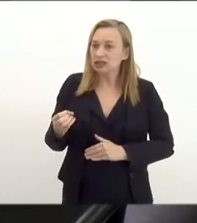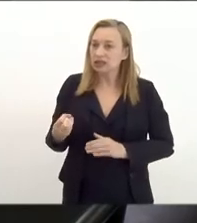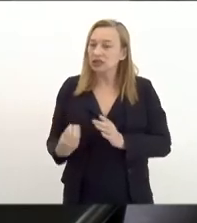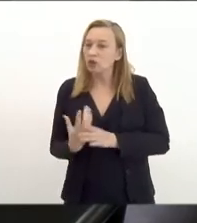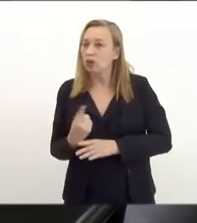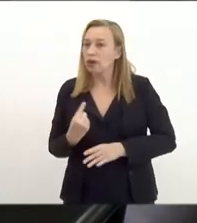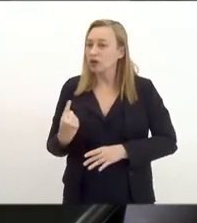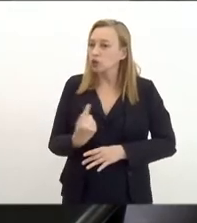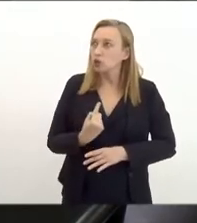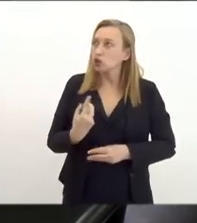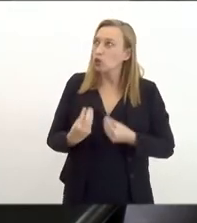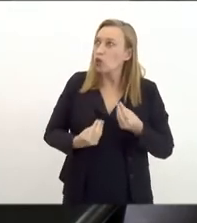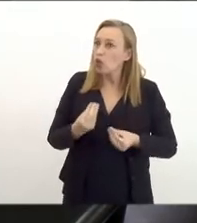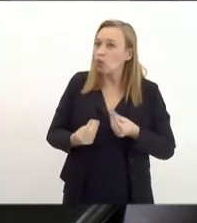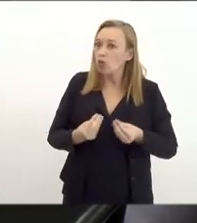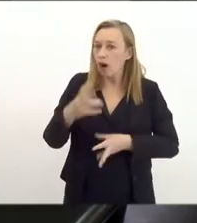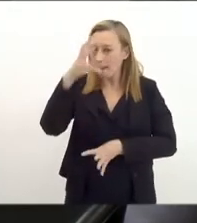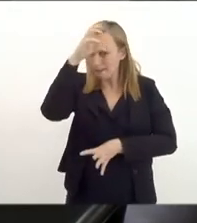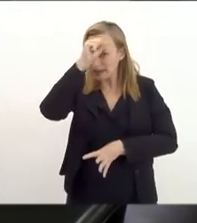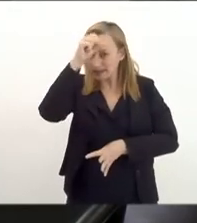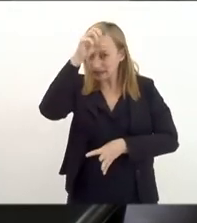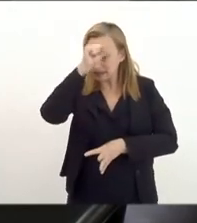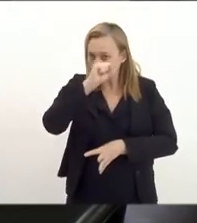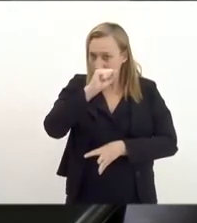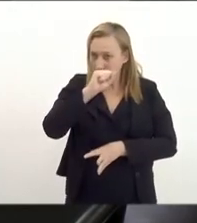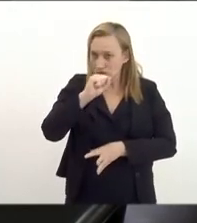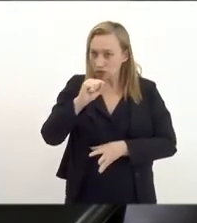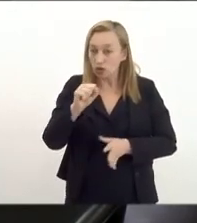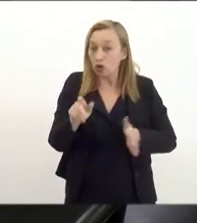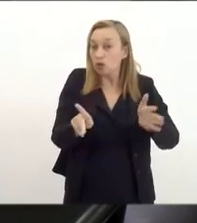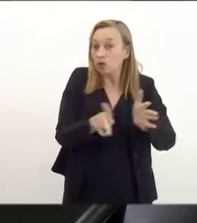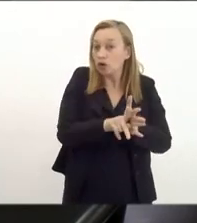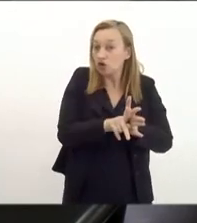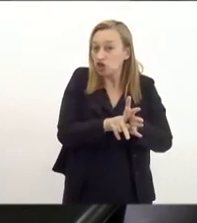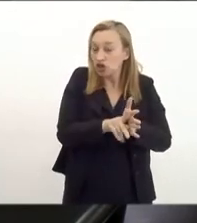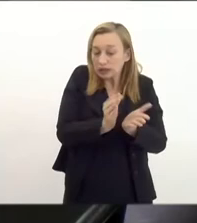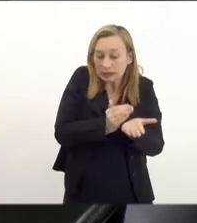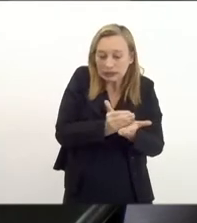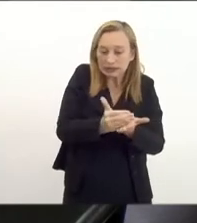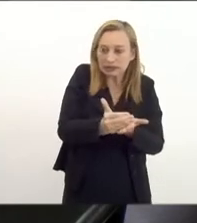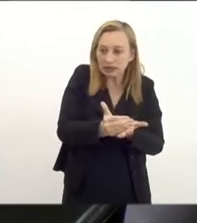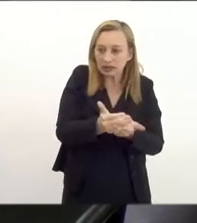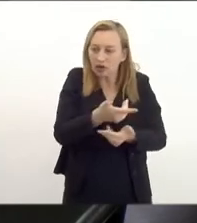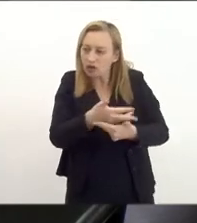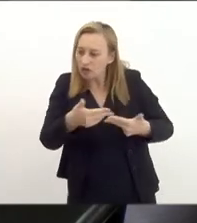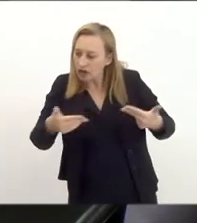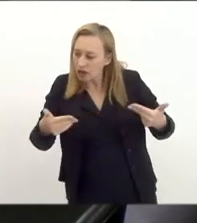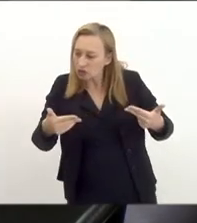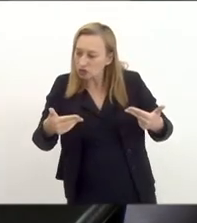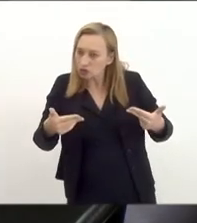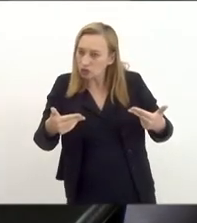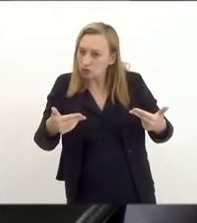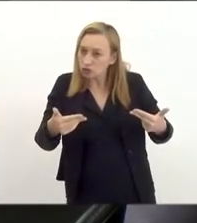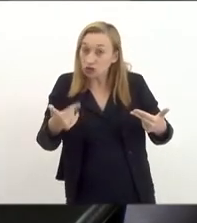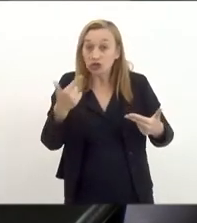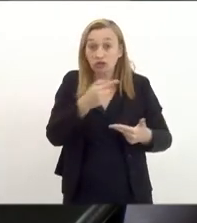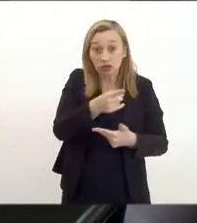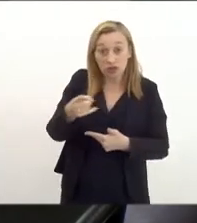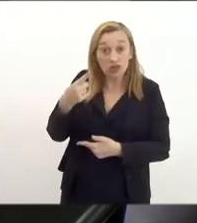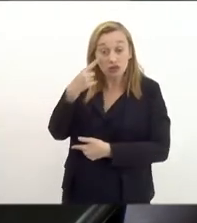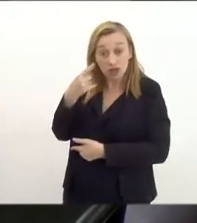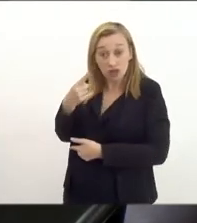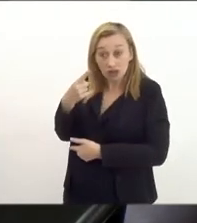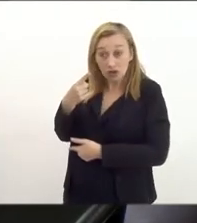para nós como um aprendizado eu já tô piloto muitas coisas assim os senhores e senhoras de verão